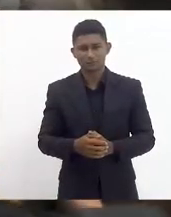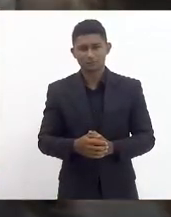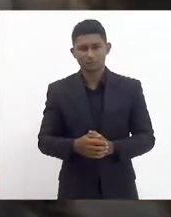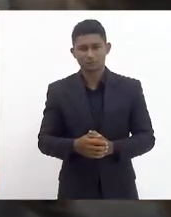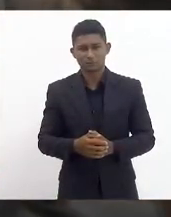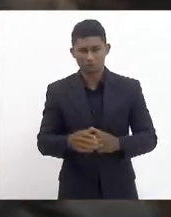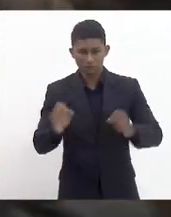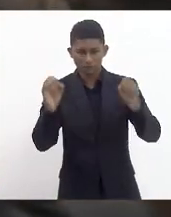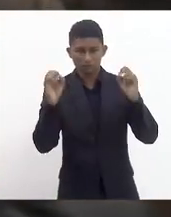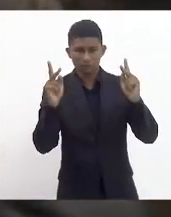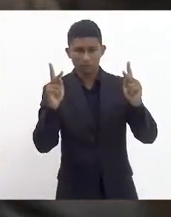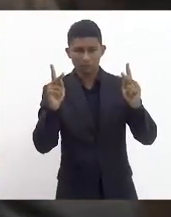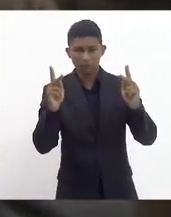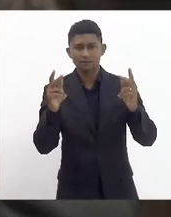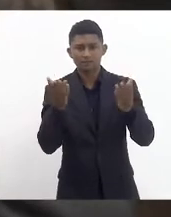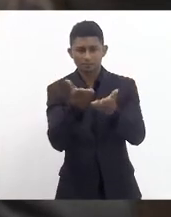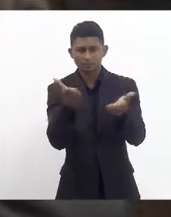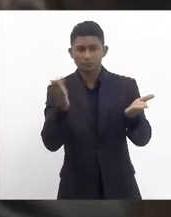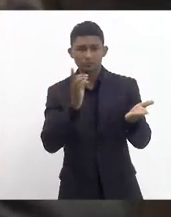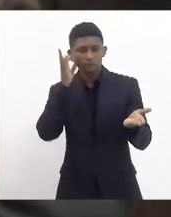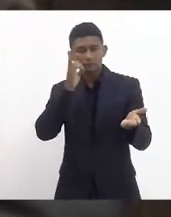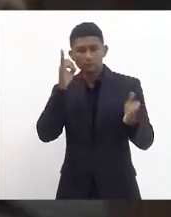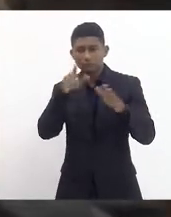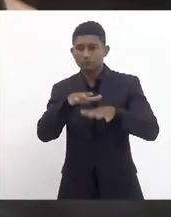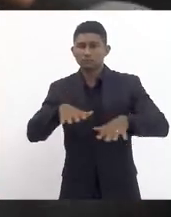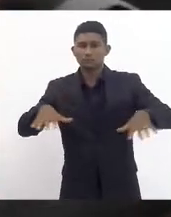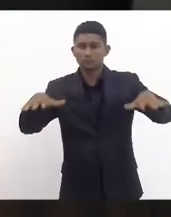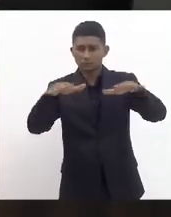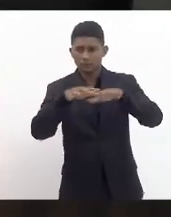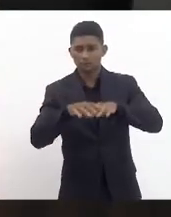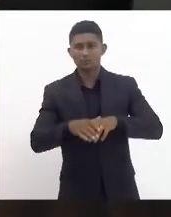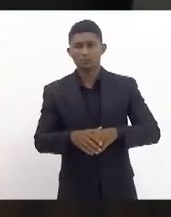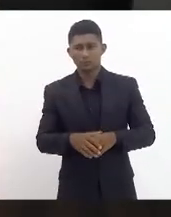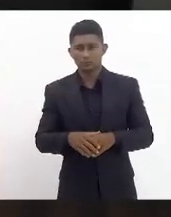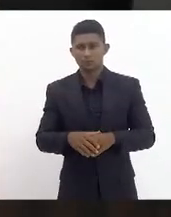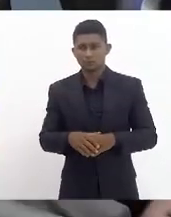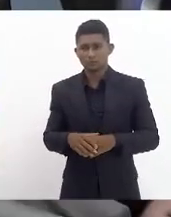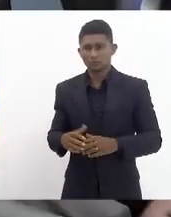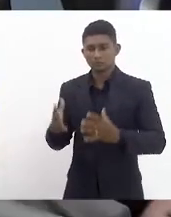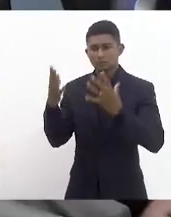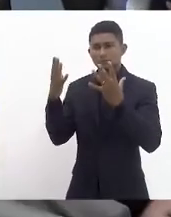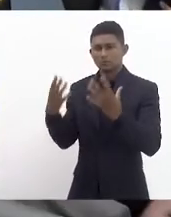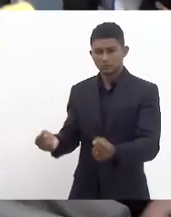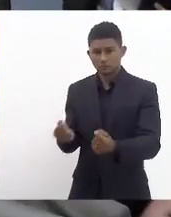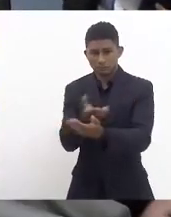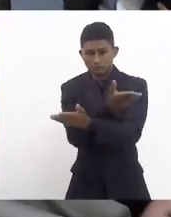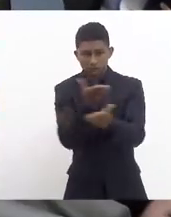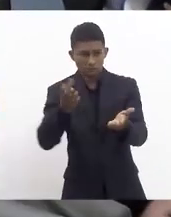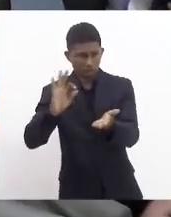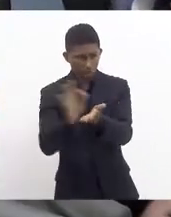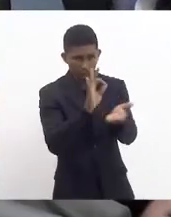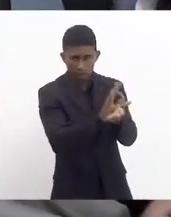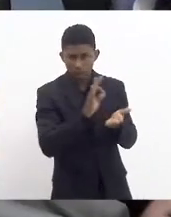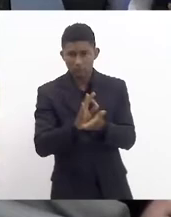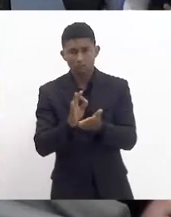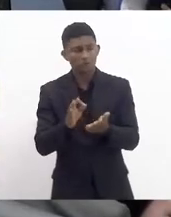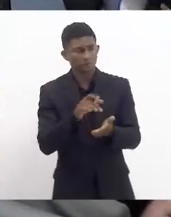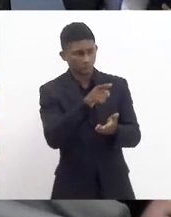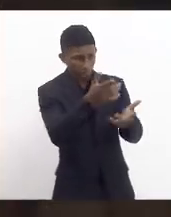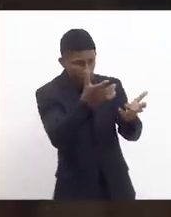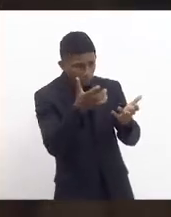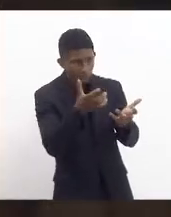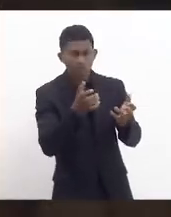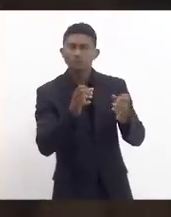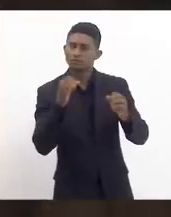Okay, senhor presidente? Então, todos os deputados e deputadas que quiserem assinar... Presidência, defere o pedido de Vossa Excelência. A moção, se Vossa Excelência também quiser, presidente, assinar, será